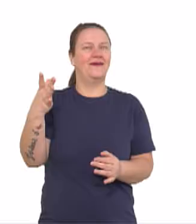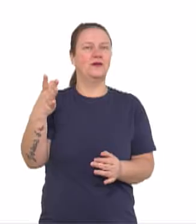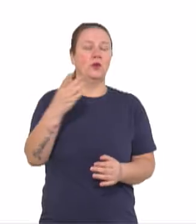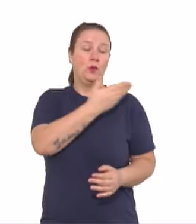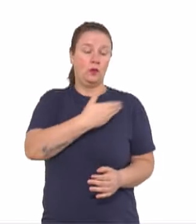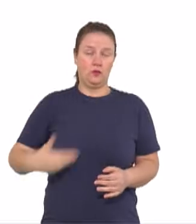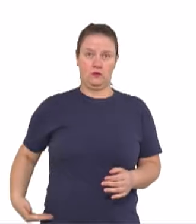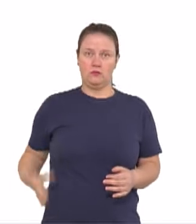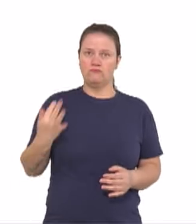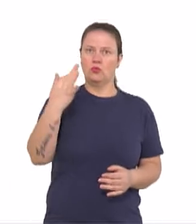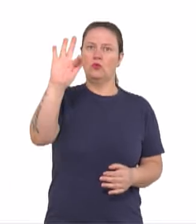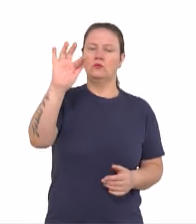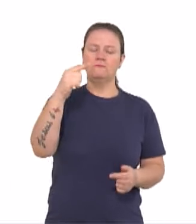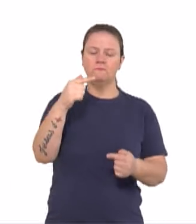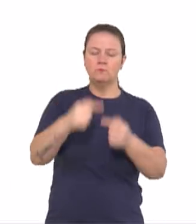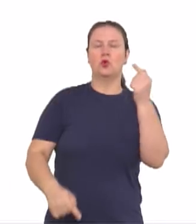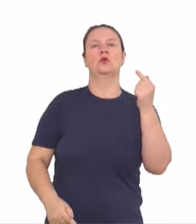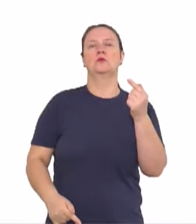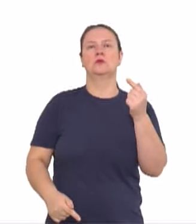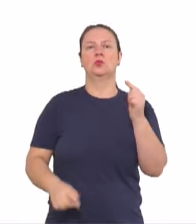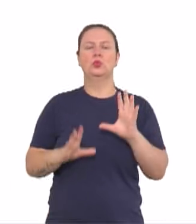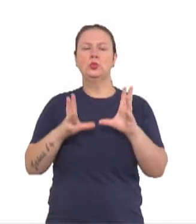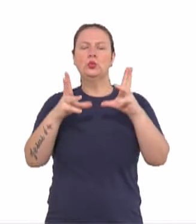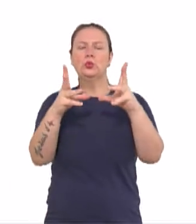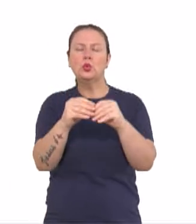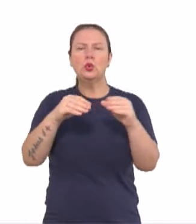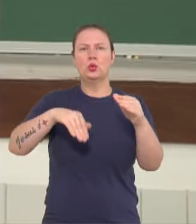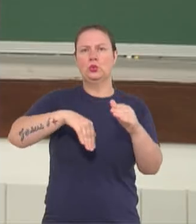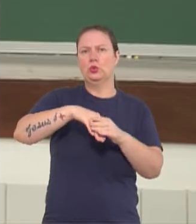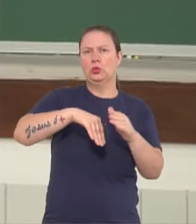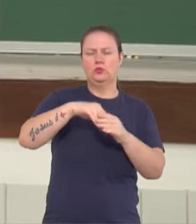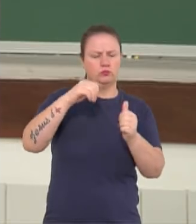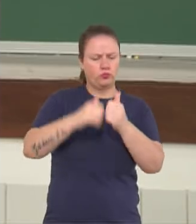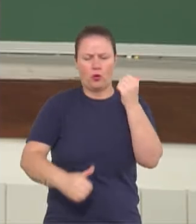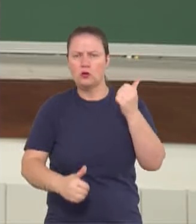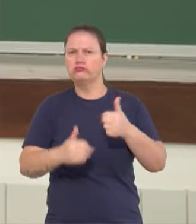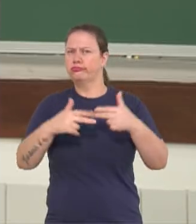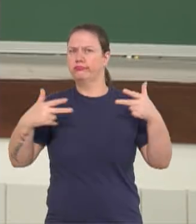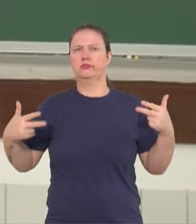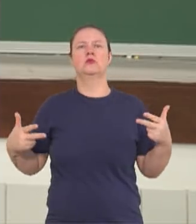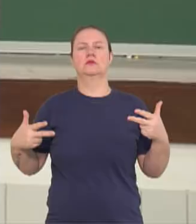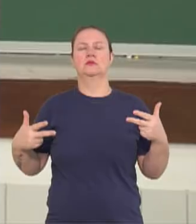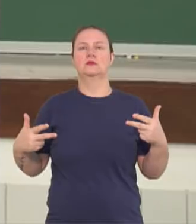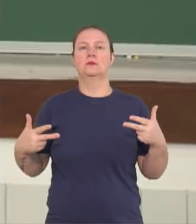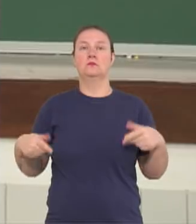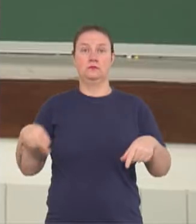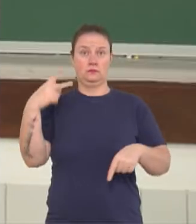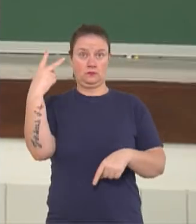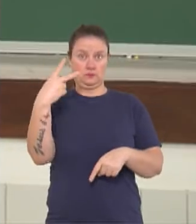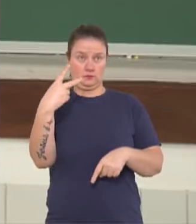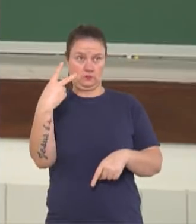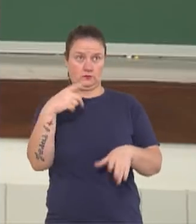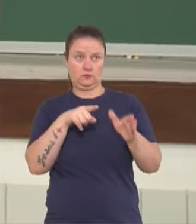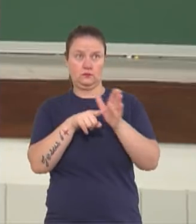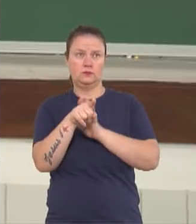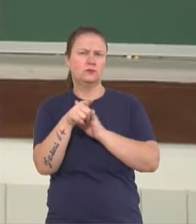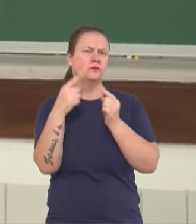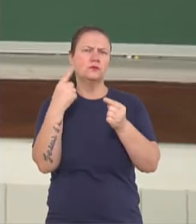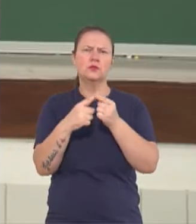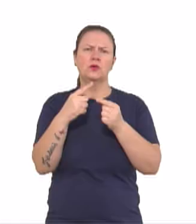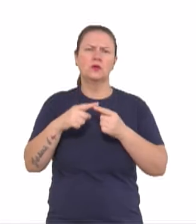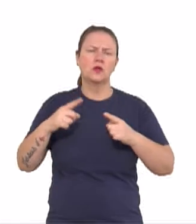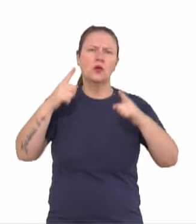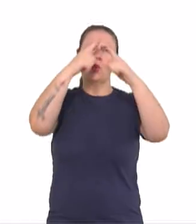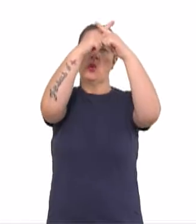governo francês proibiu os eventos esportivos. Segunda questão, vamos ver por que os